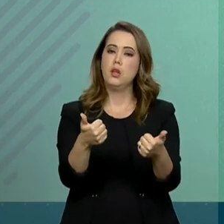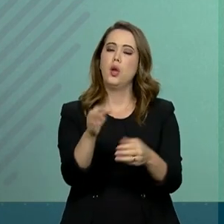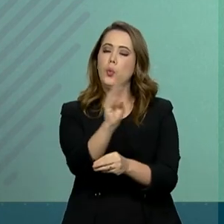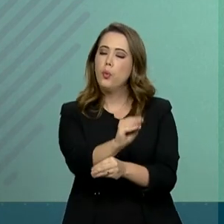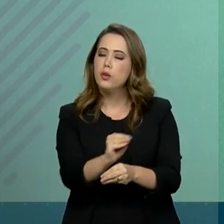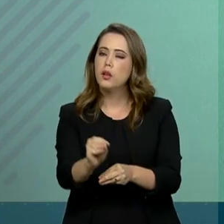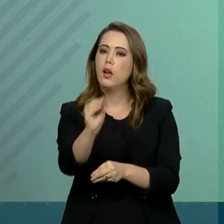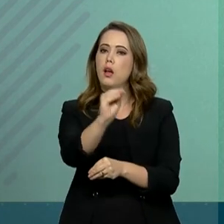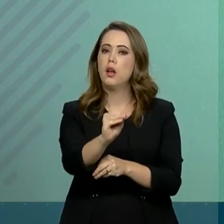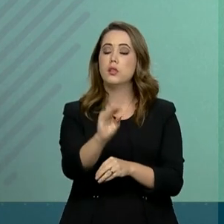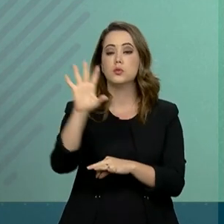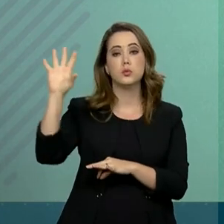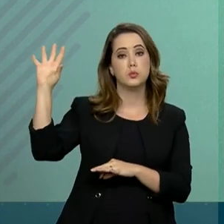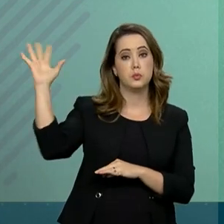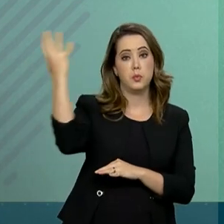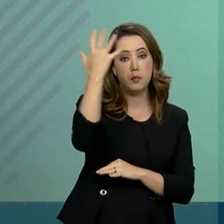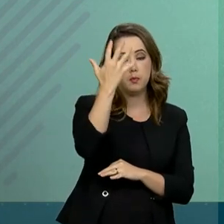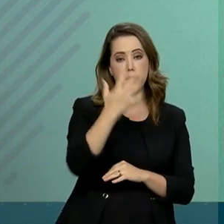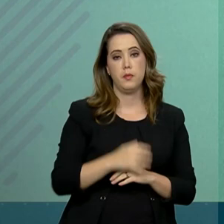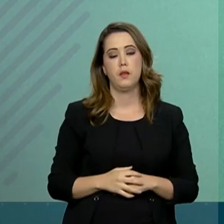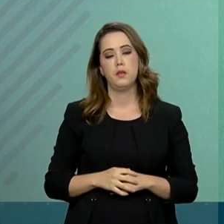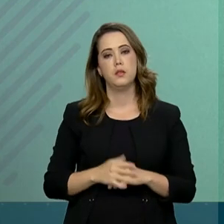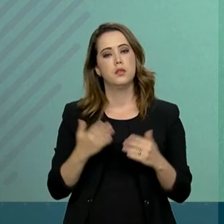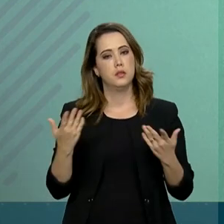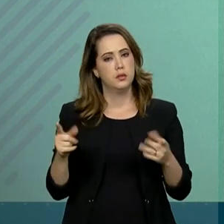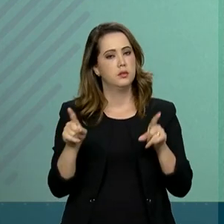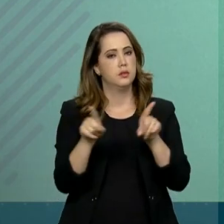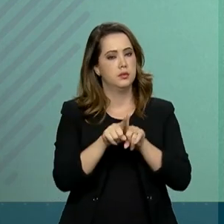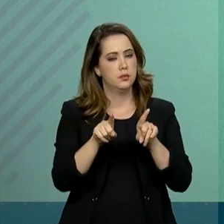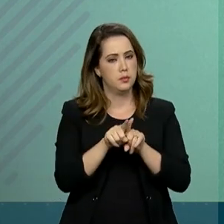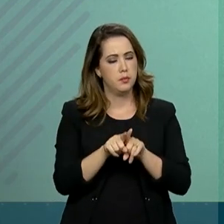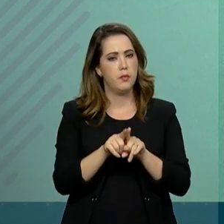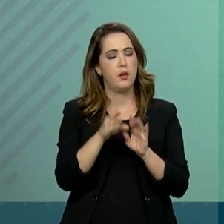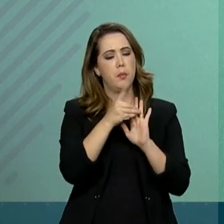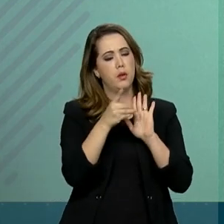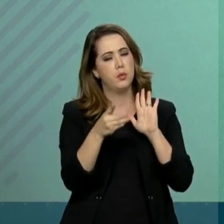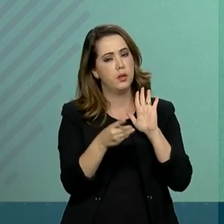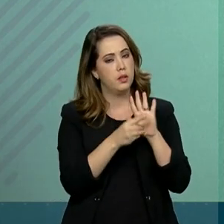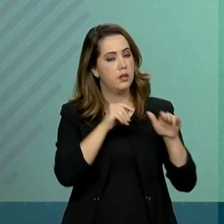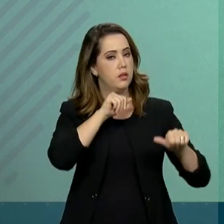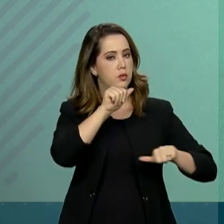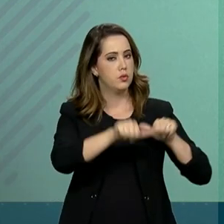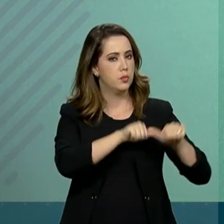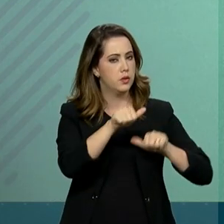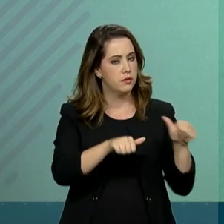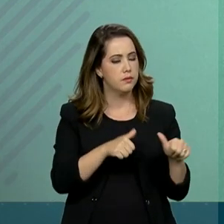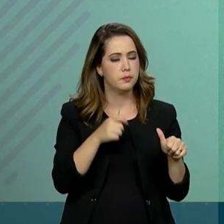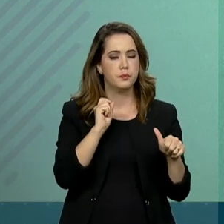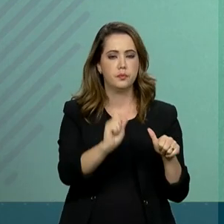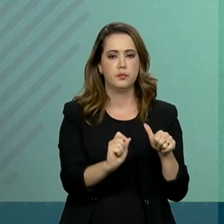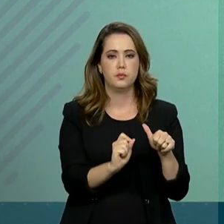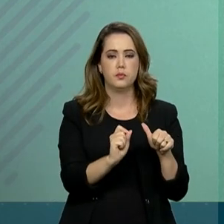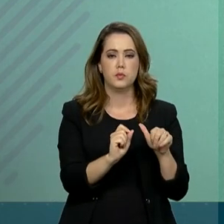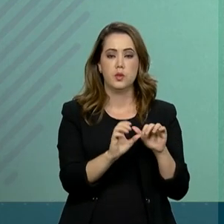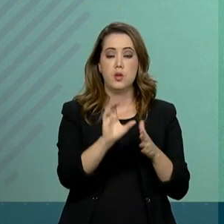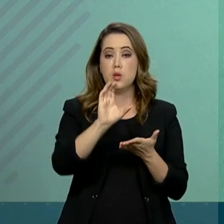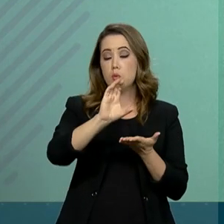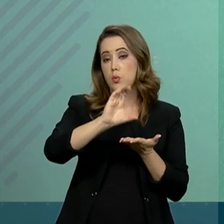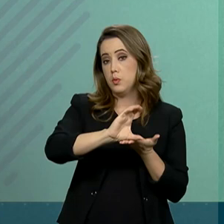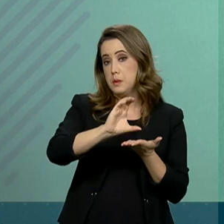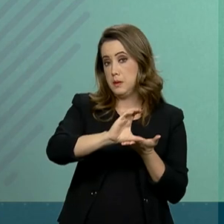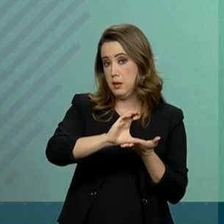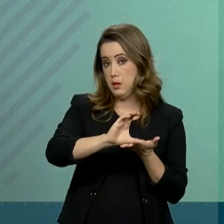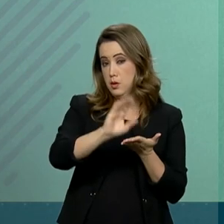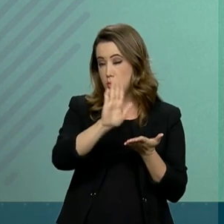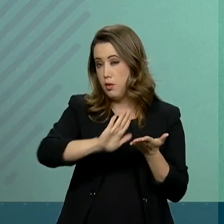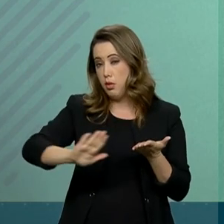do meio ambiente ainda o decreto de modernização do conselho nacional